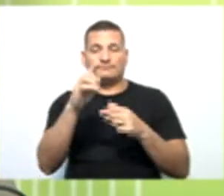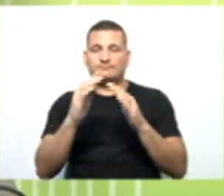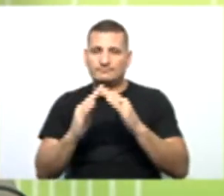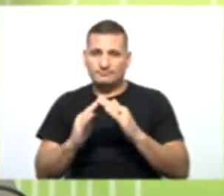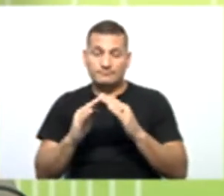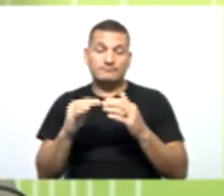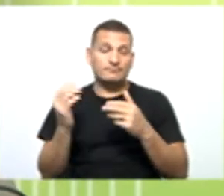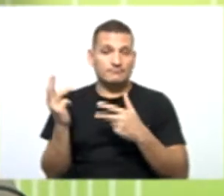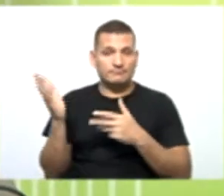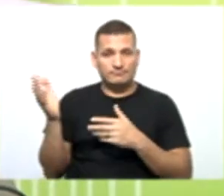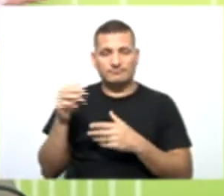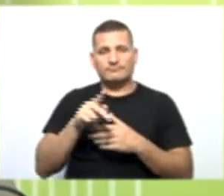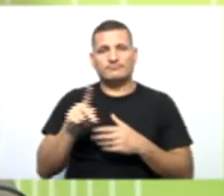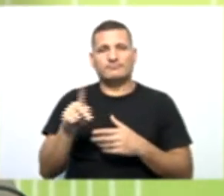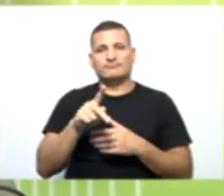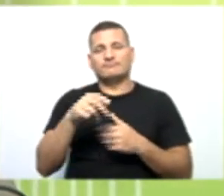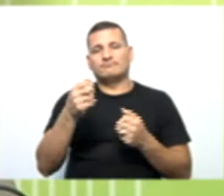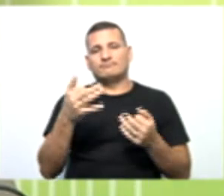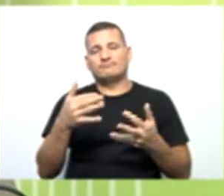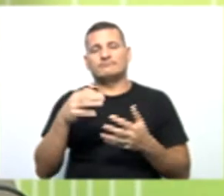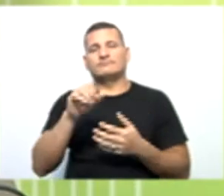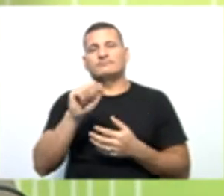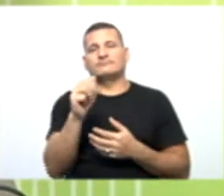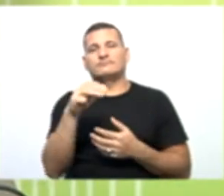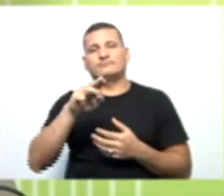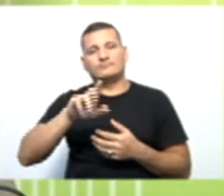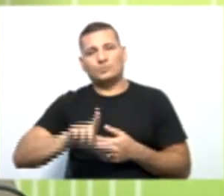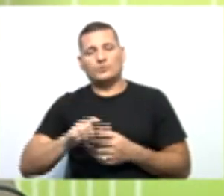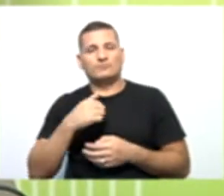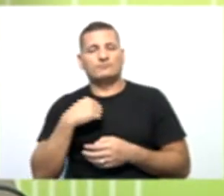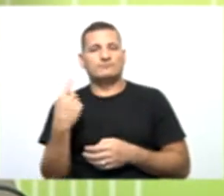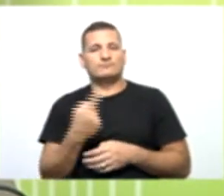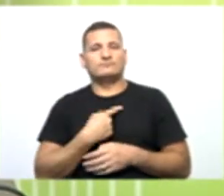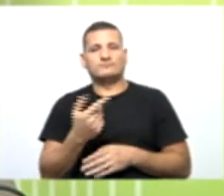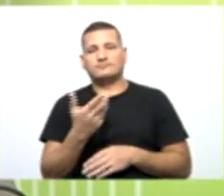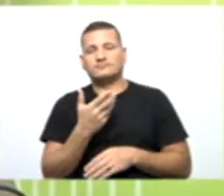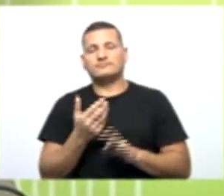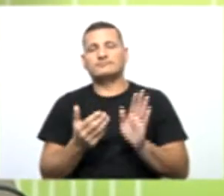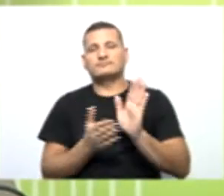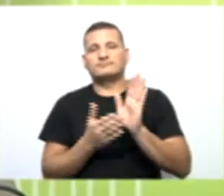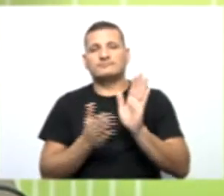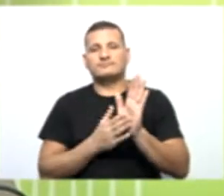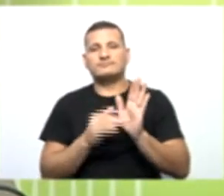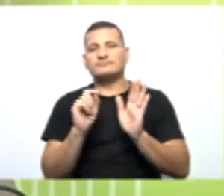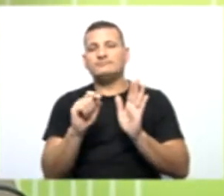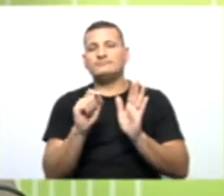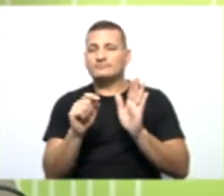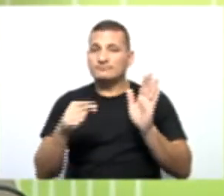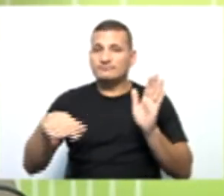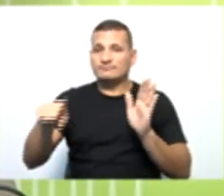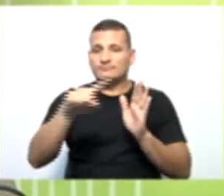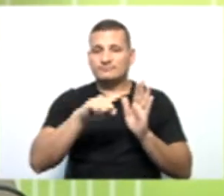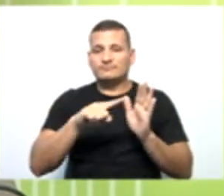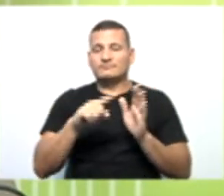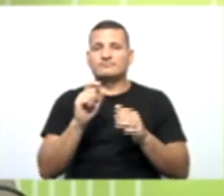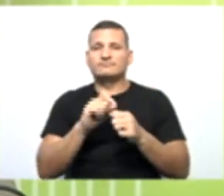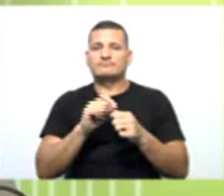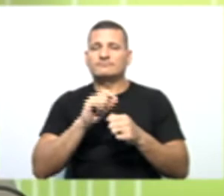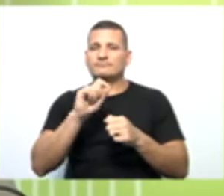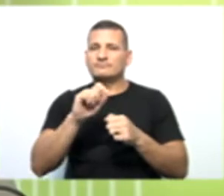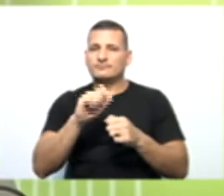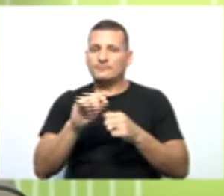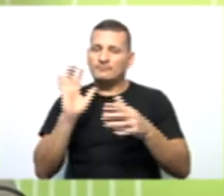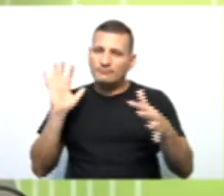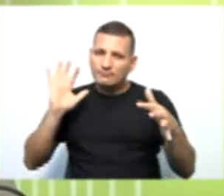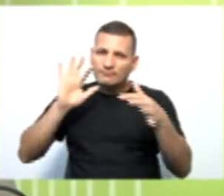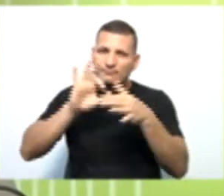professor Samuel e eu a gente pretende, né? Proporcionar que vocês façam esse link